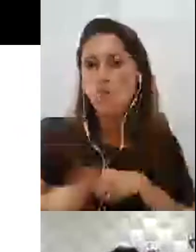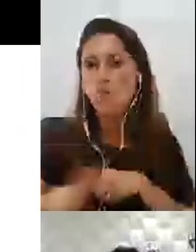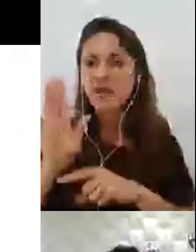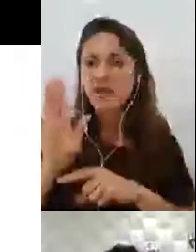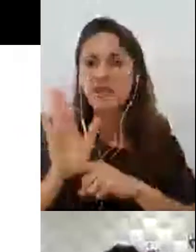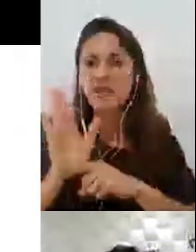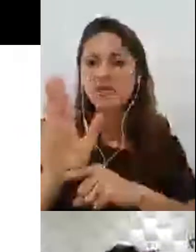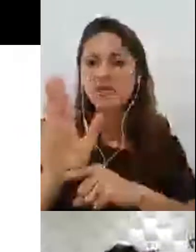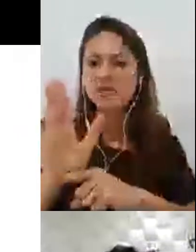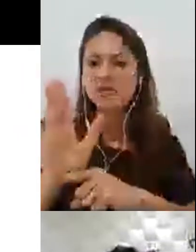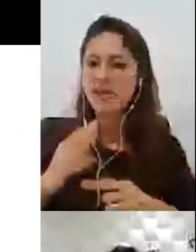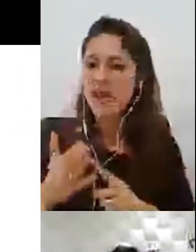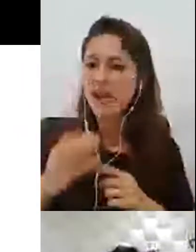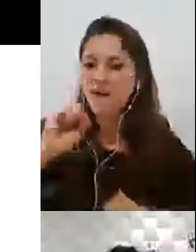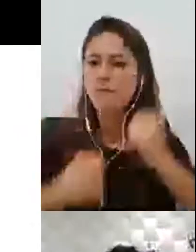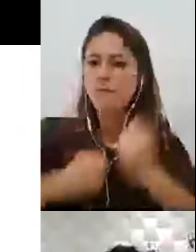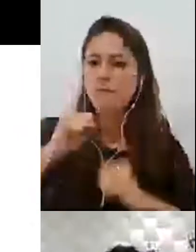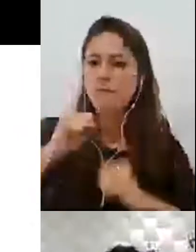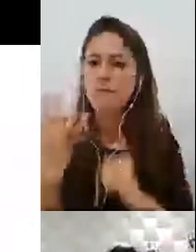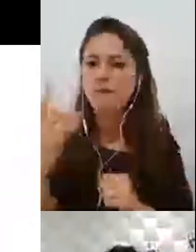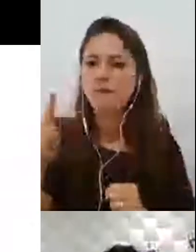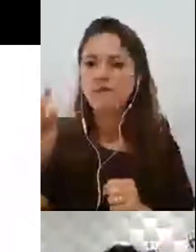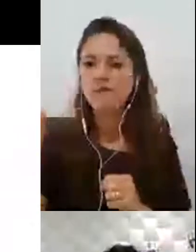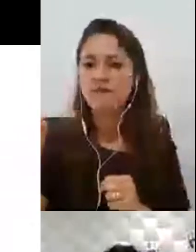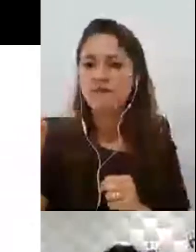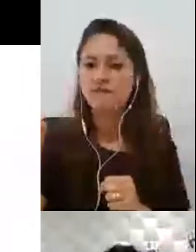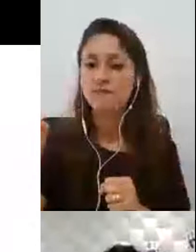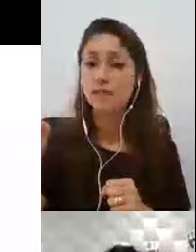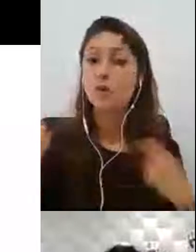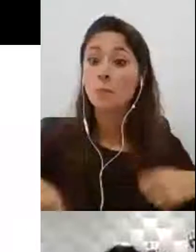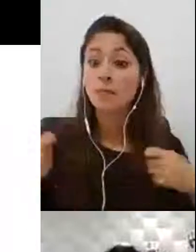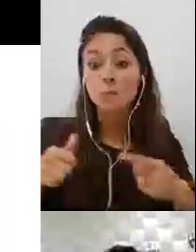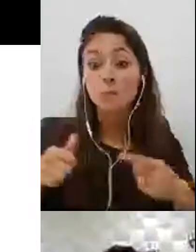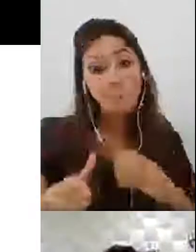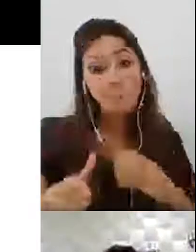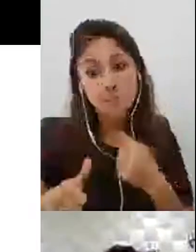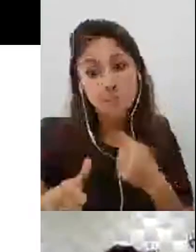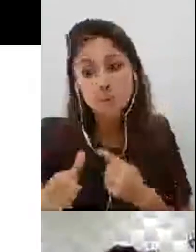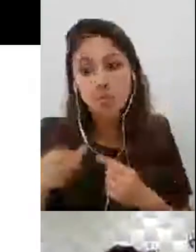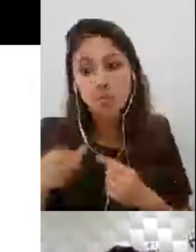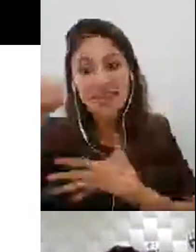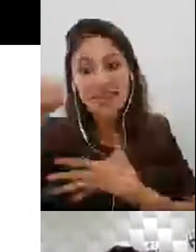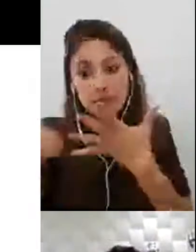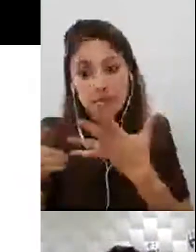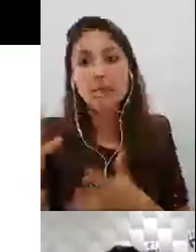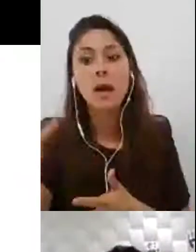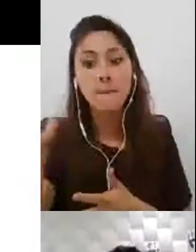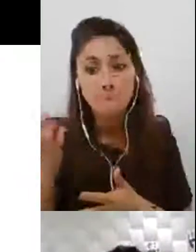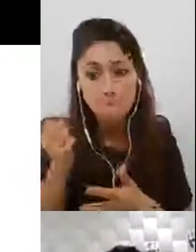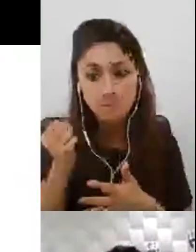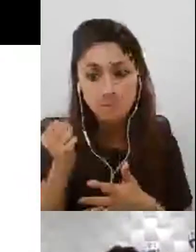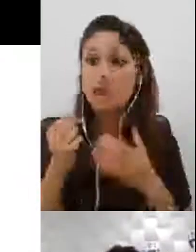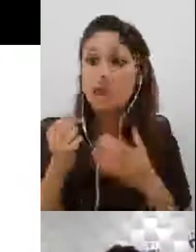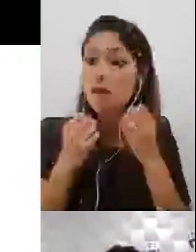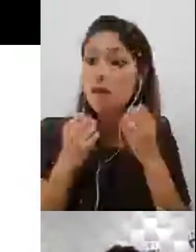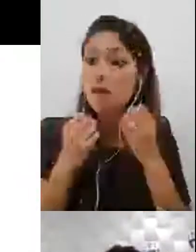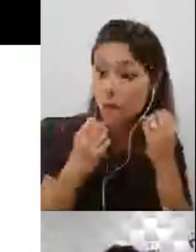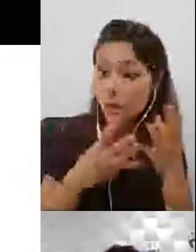engenheiro, eu como gestor, eu preciso adquirir esses dados, adquirir essas informações, ou